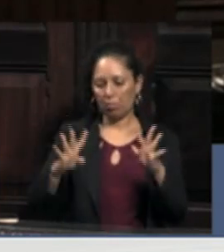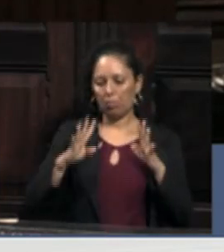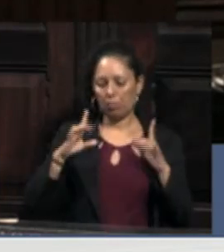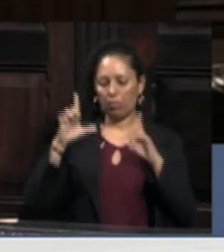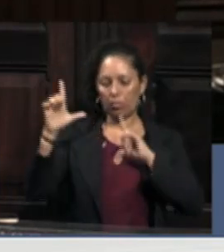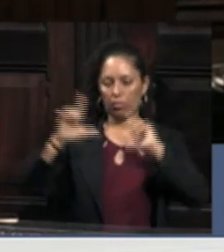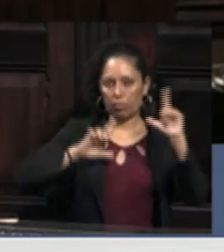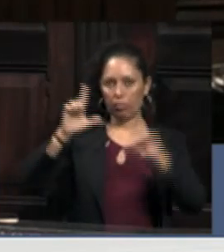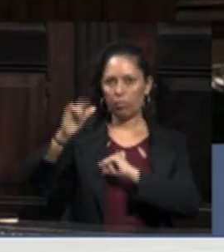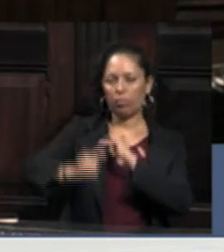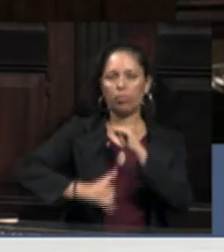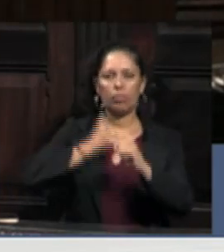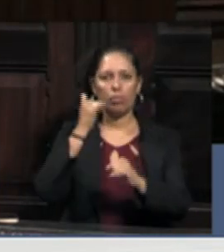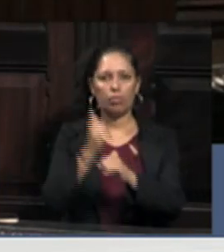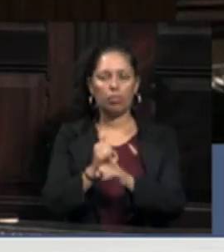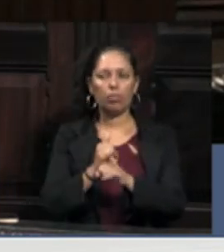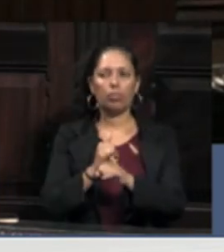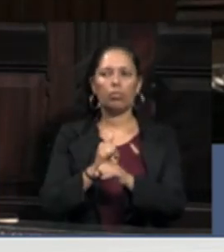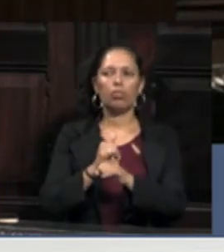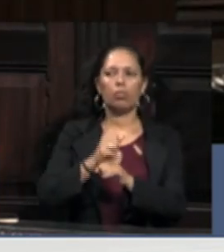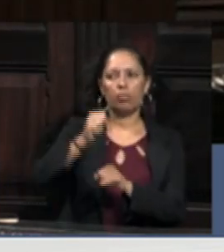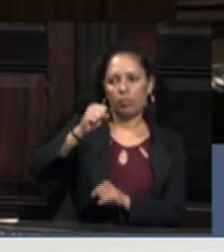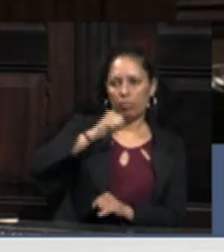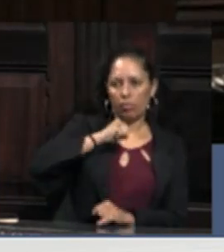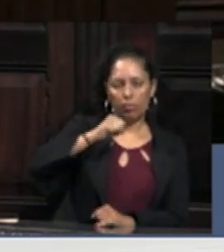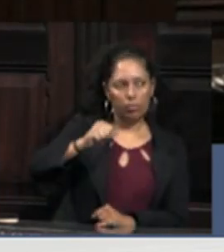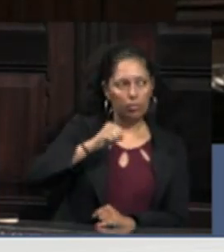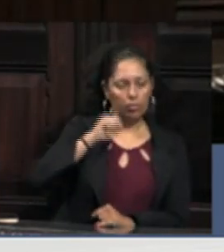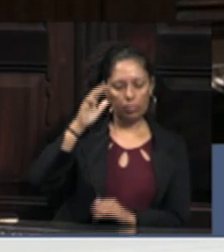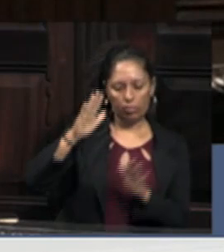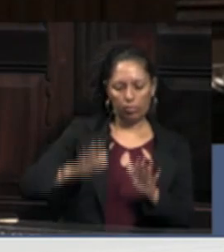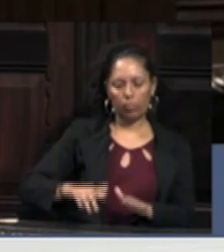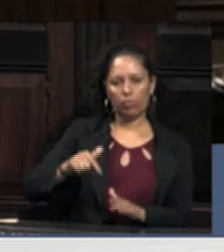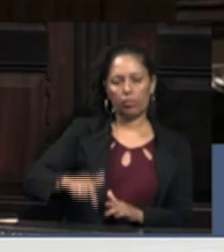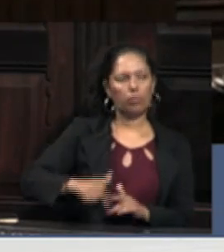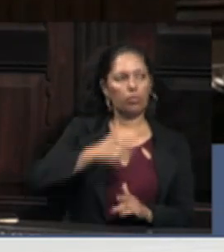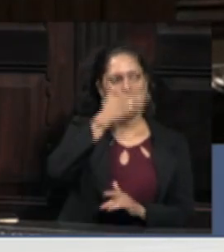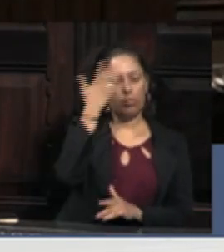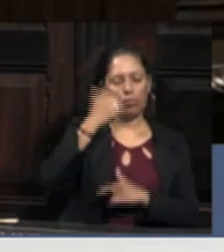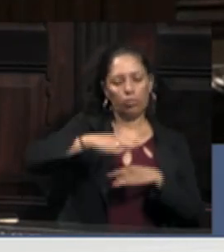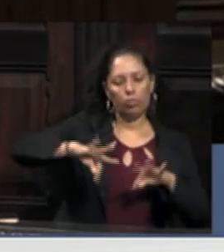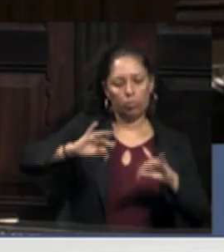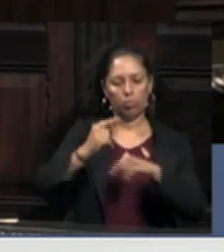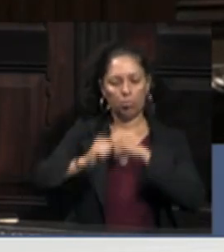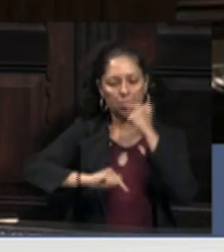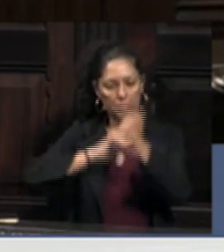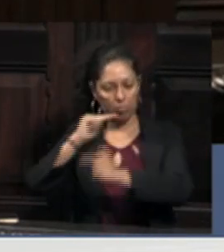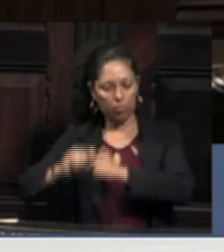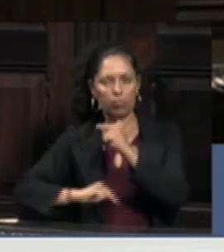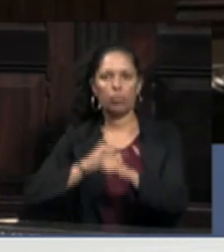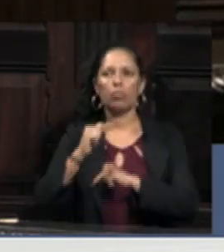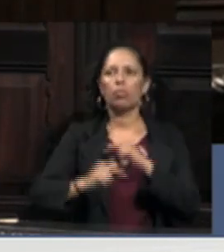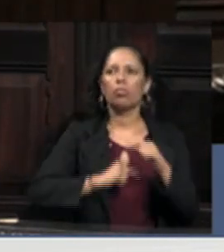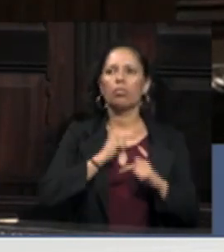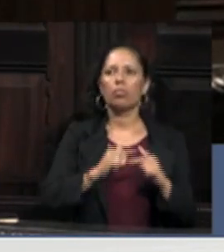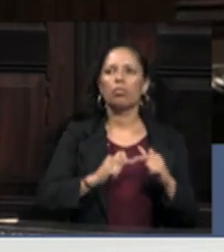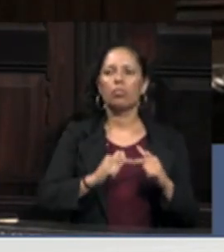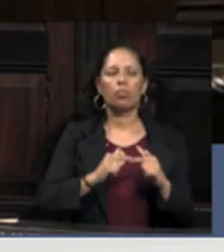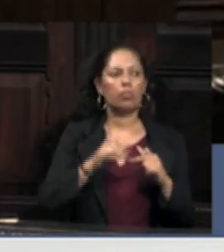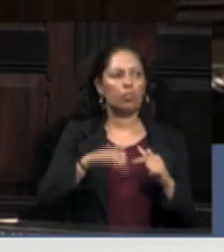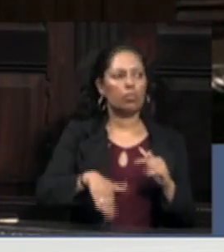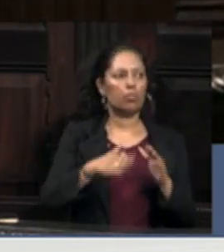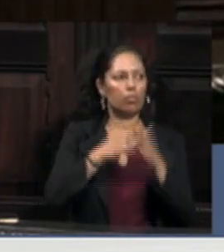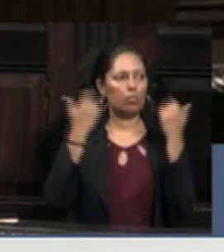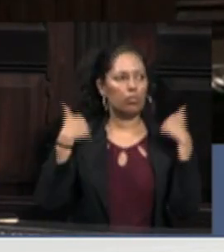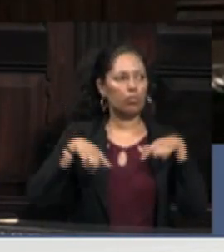nos segue pelas redes sociais, imprensa aqui presente, trabalhadoras e trabalhadores desta